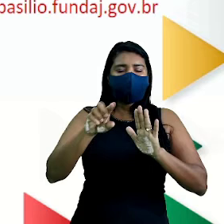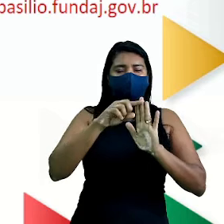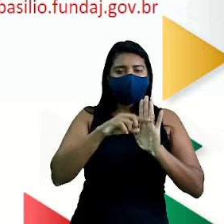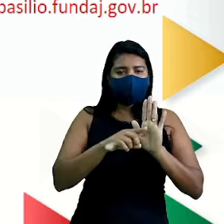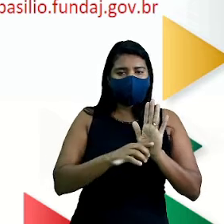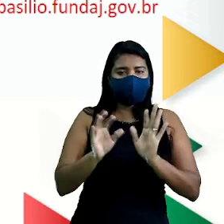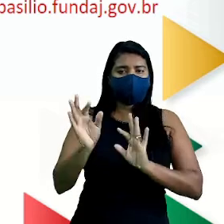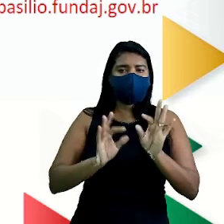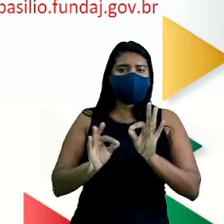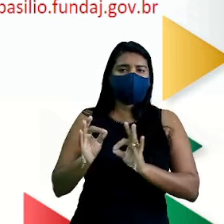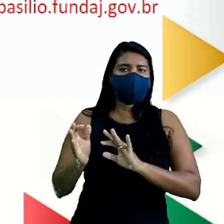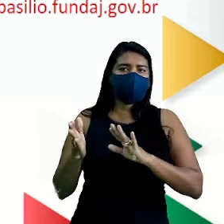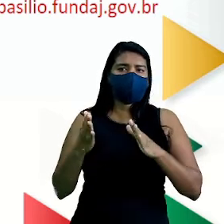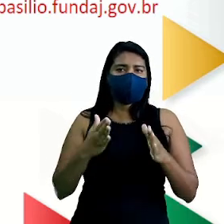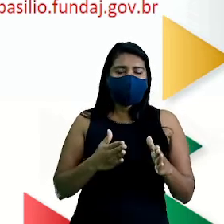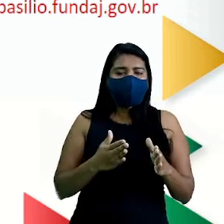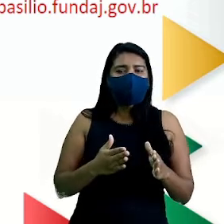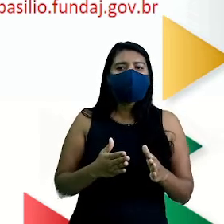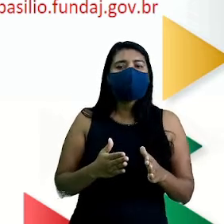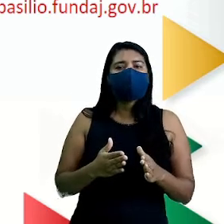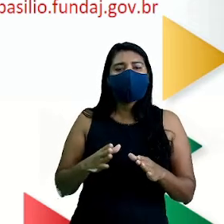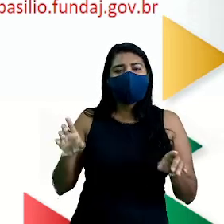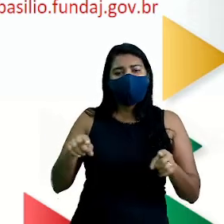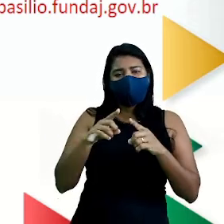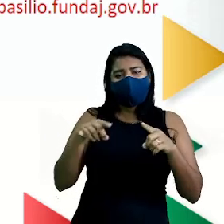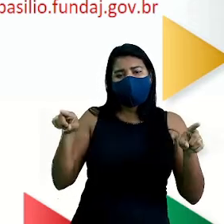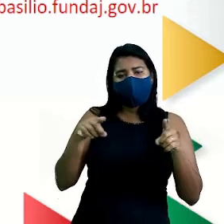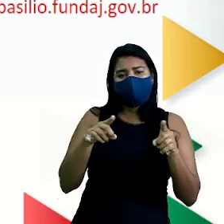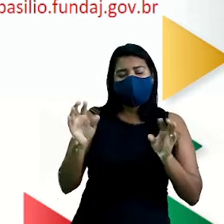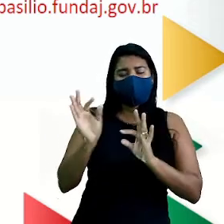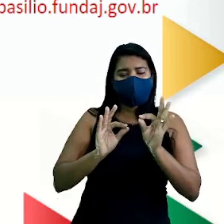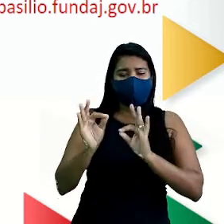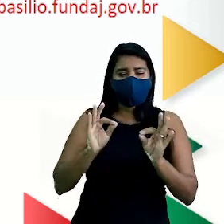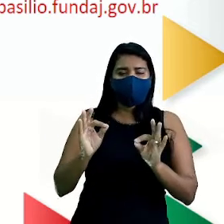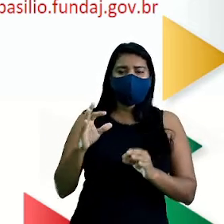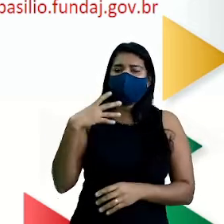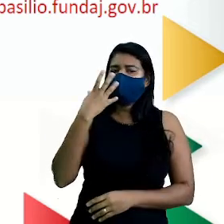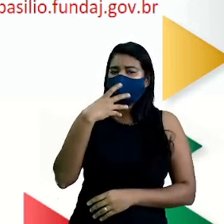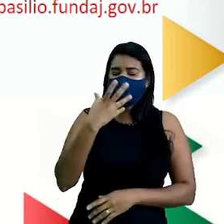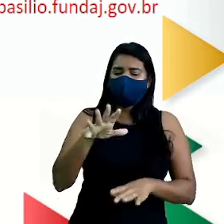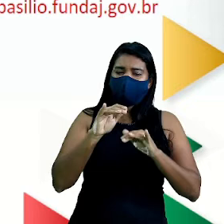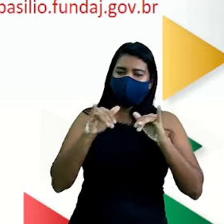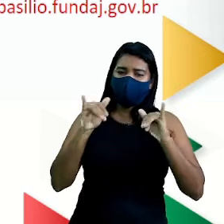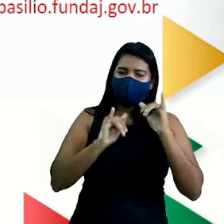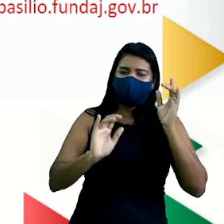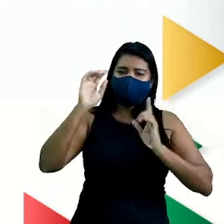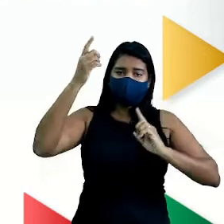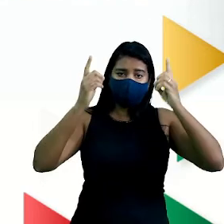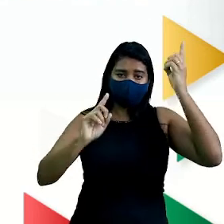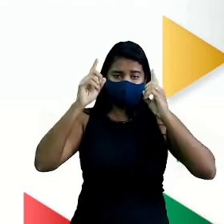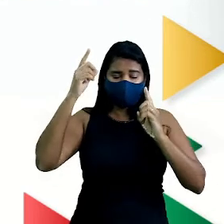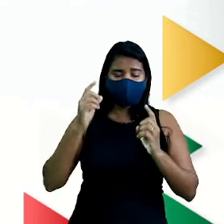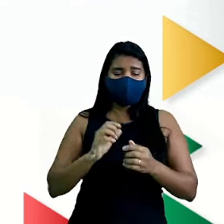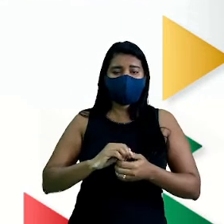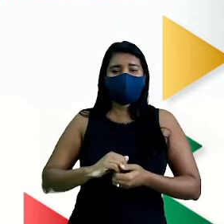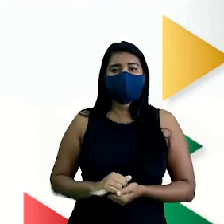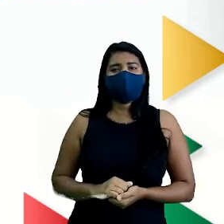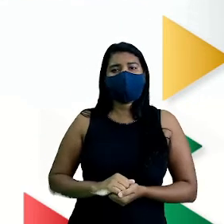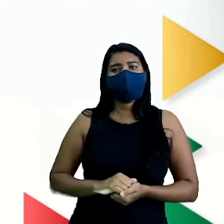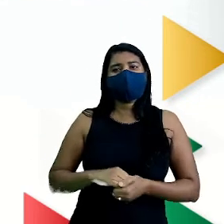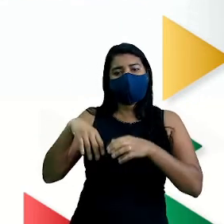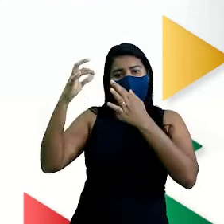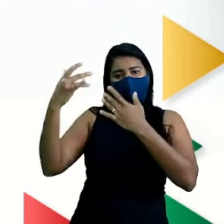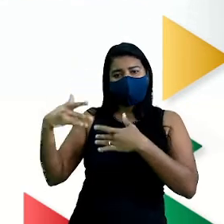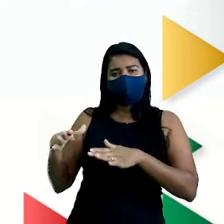justamente um programa com o maestro Nelson Ferreira. Então, começou também uma grande divulgação do frevo na rádio.